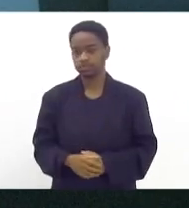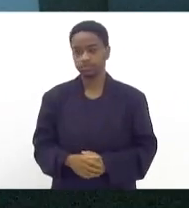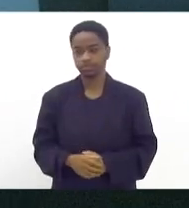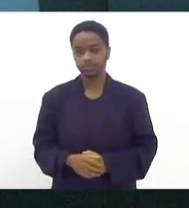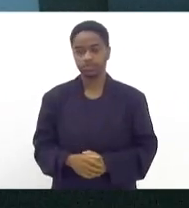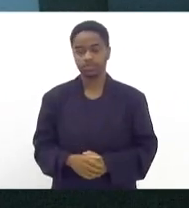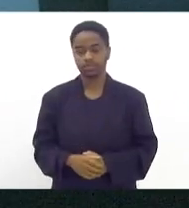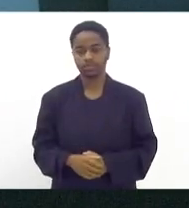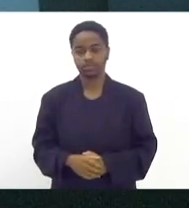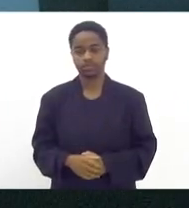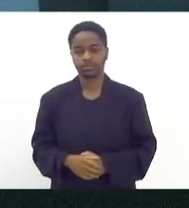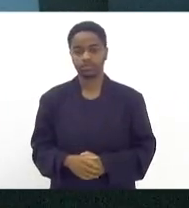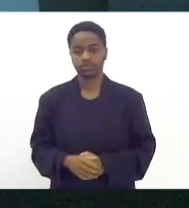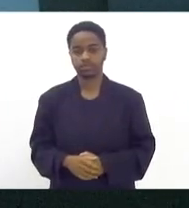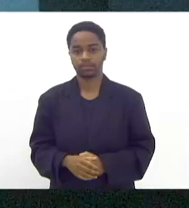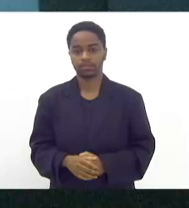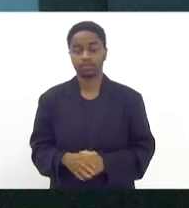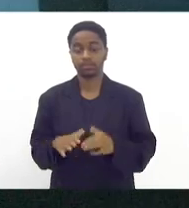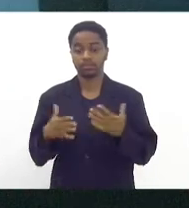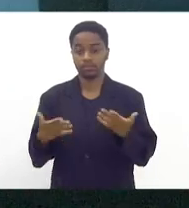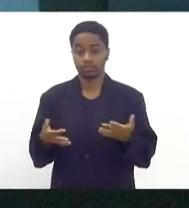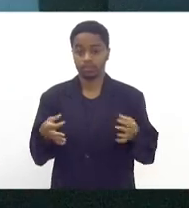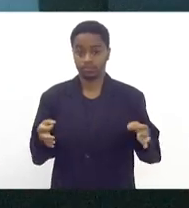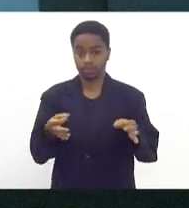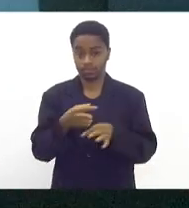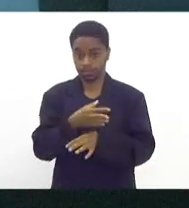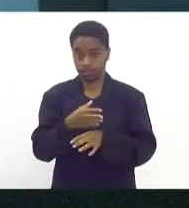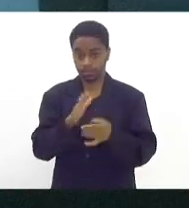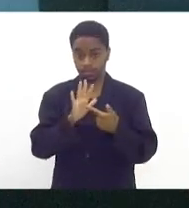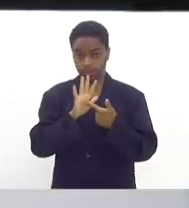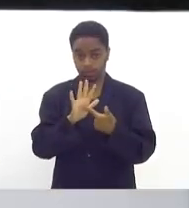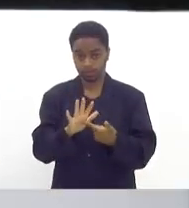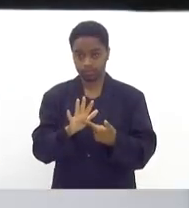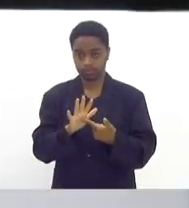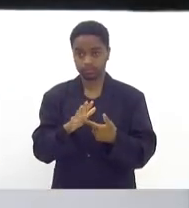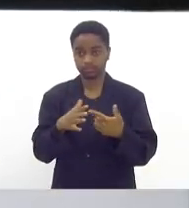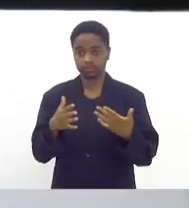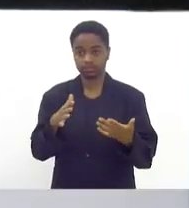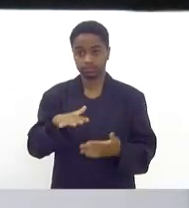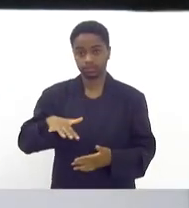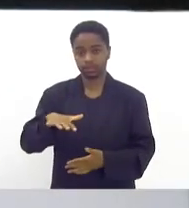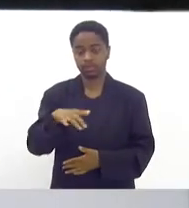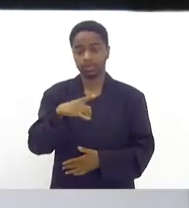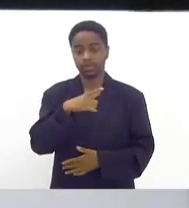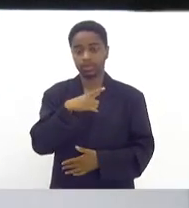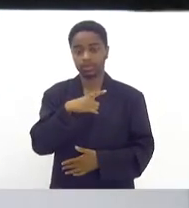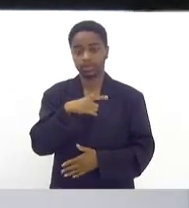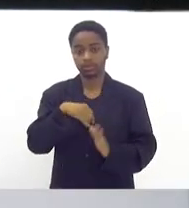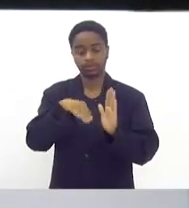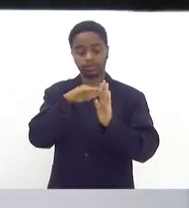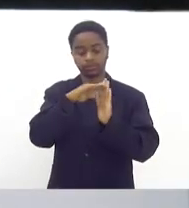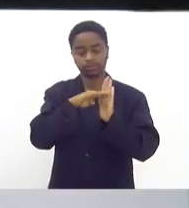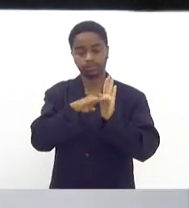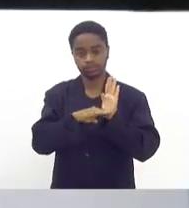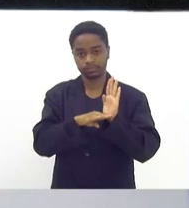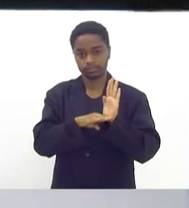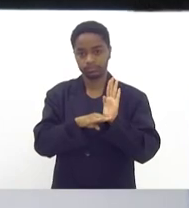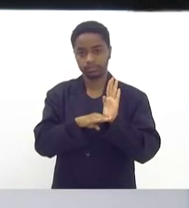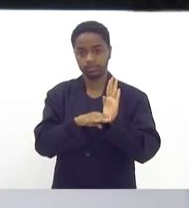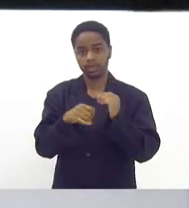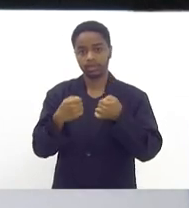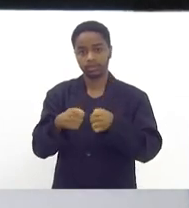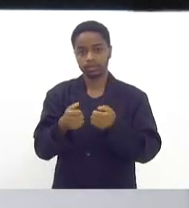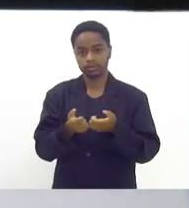favor bom dito isso O Rol estabelece uma lista de procedimentos a serem